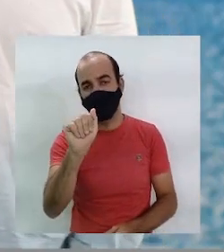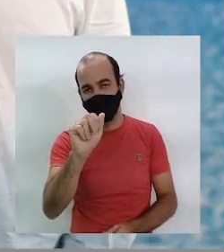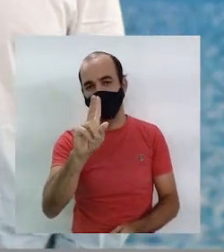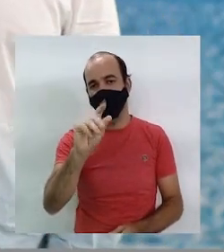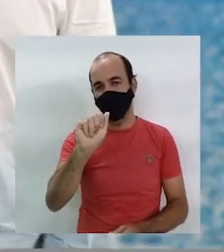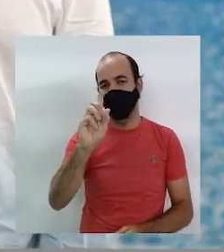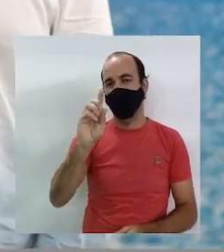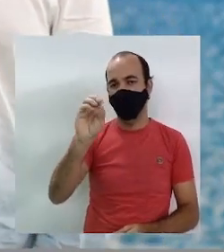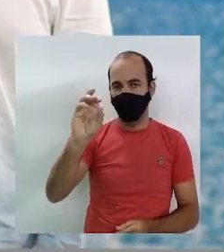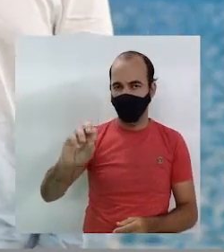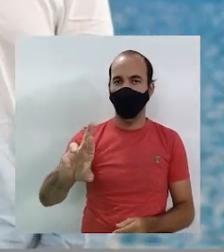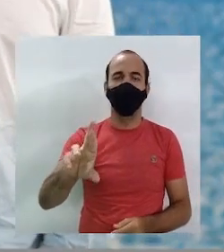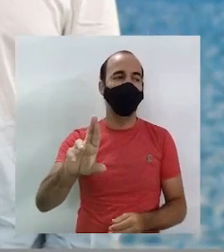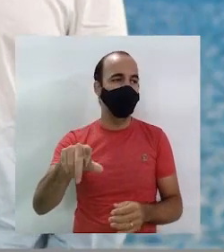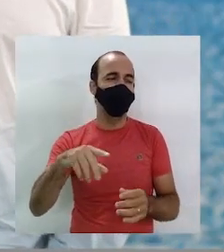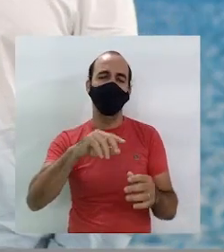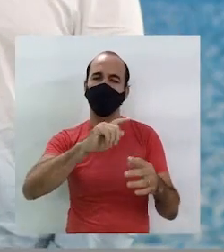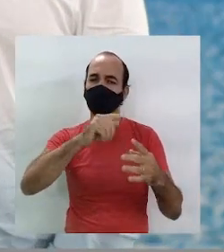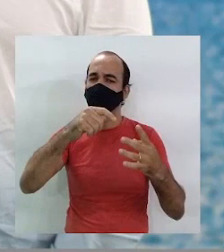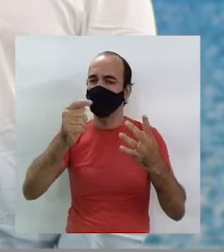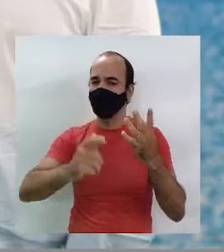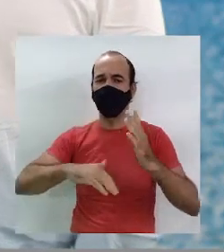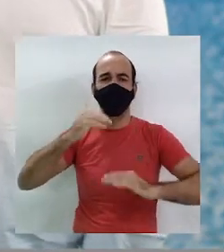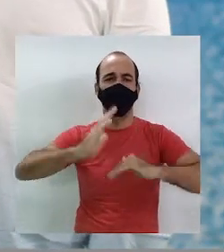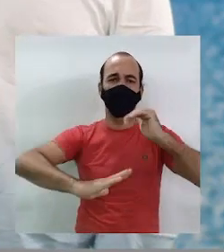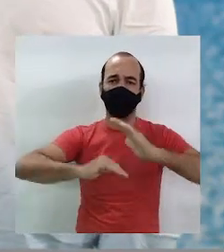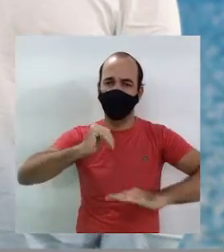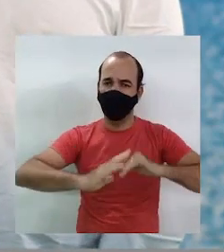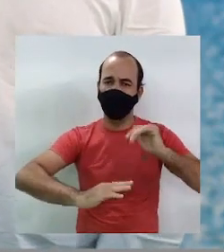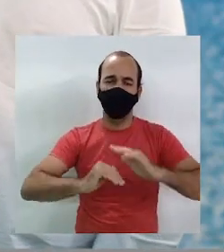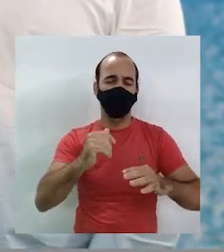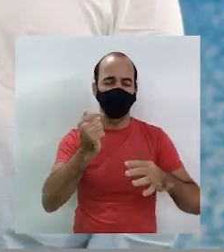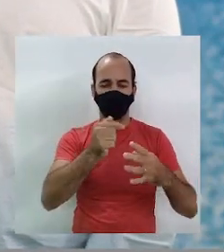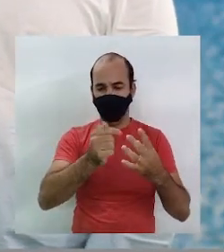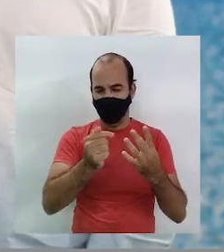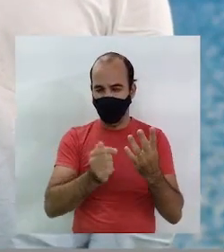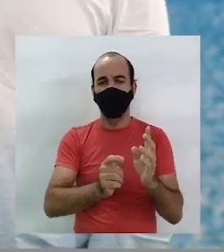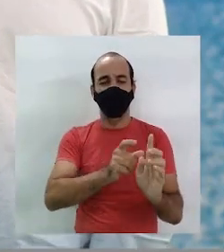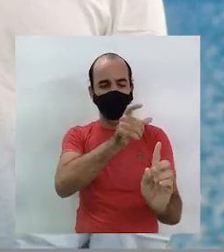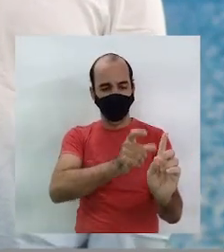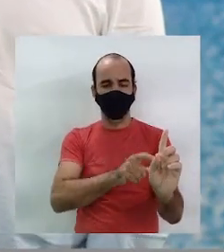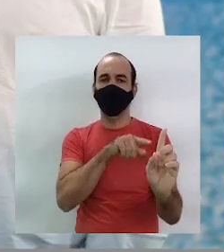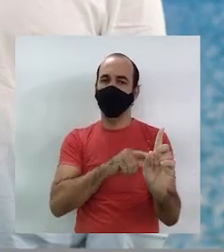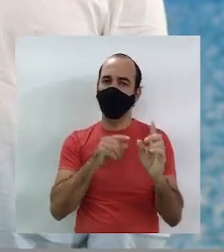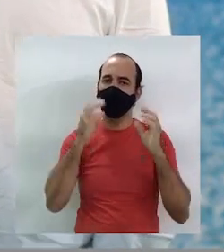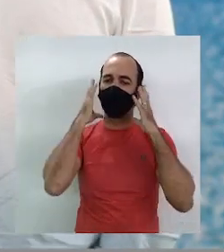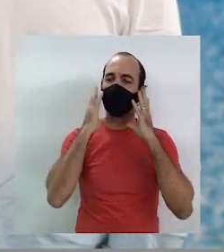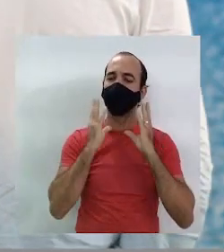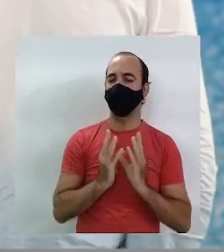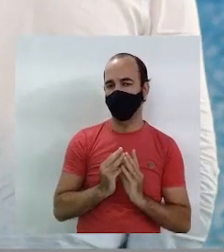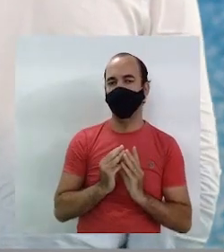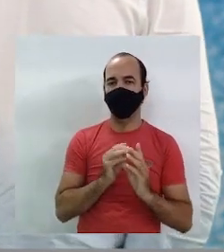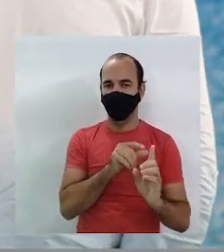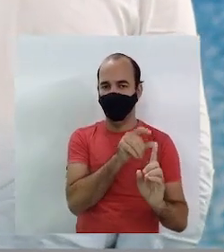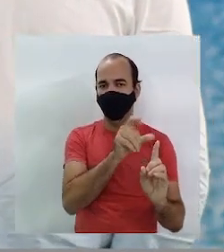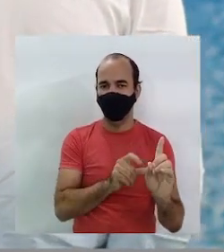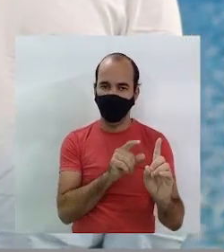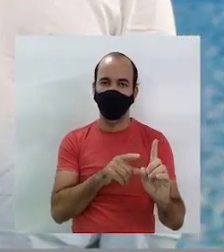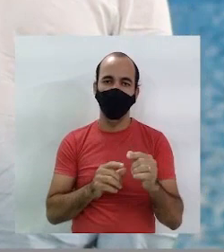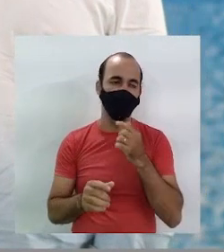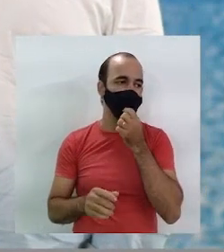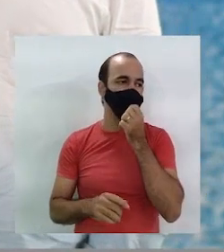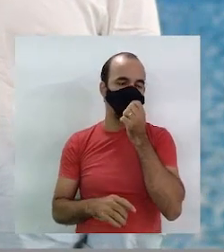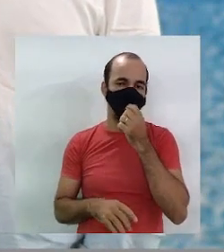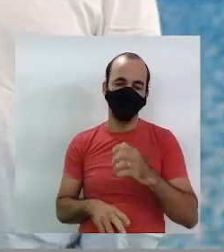estão vendo que justamente quanto mais a gente estuda, mais a gente aprende que não sabe nada e temos que estudar justamente. E é